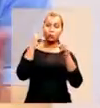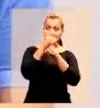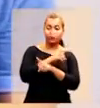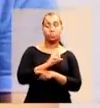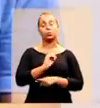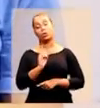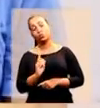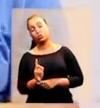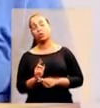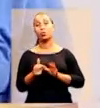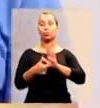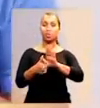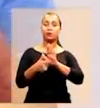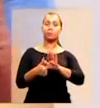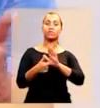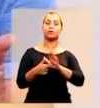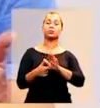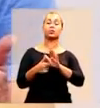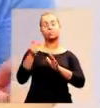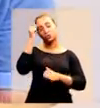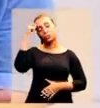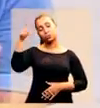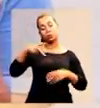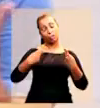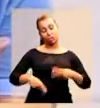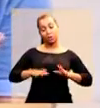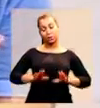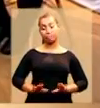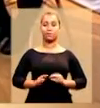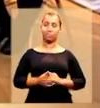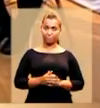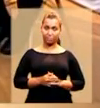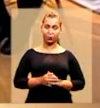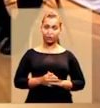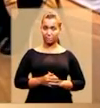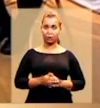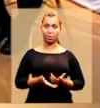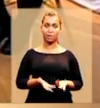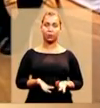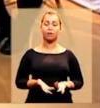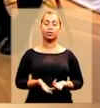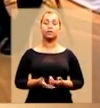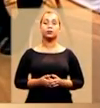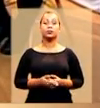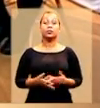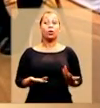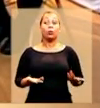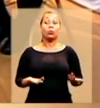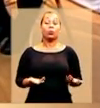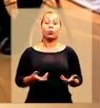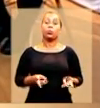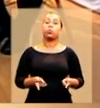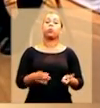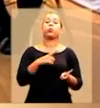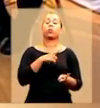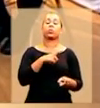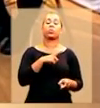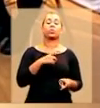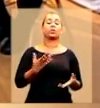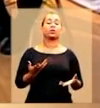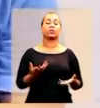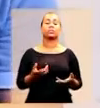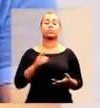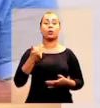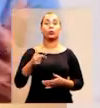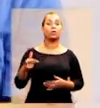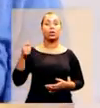com as dificuldades ou não, a manifestação cultural, ela é própria do ser humano. Não dá para não ser, entendeu? Não tem como não ser.